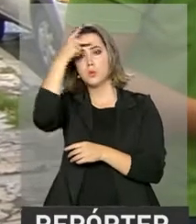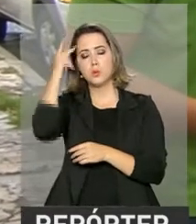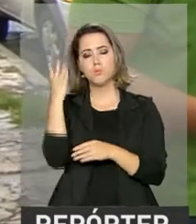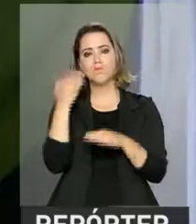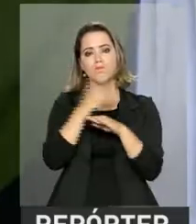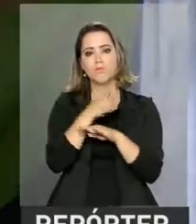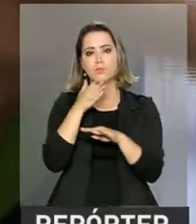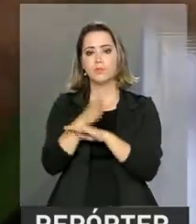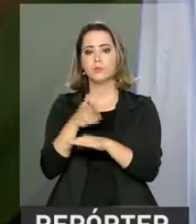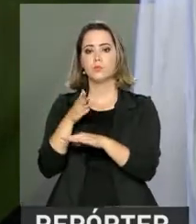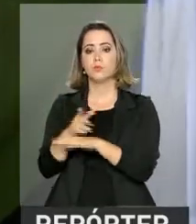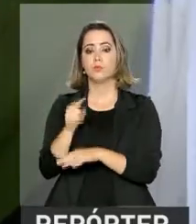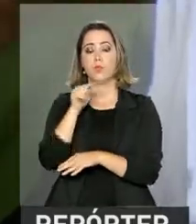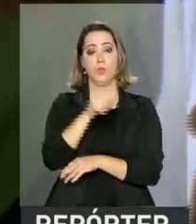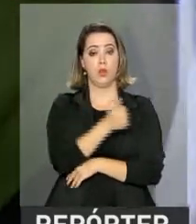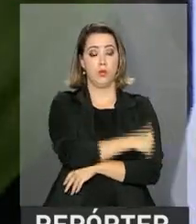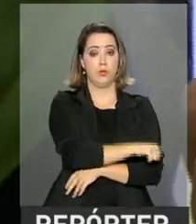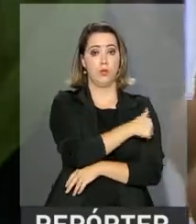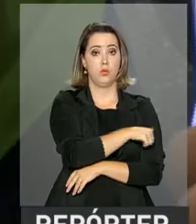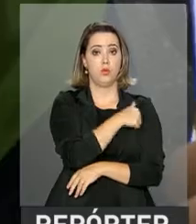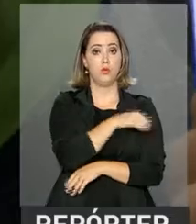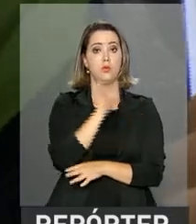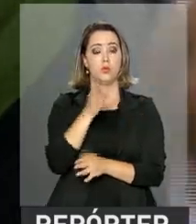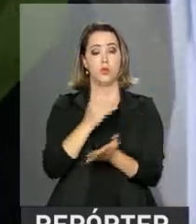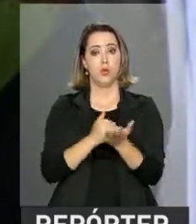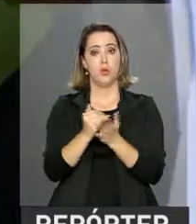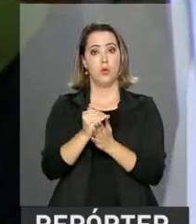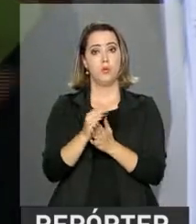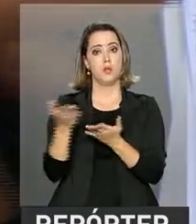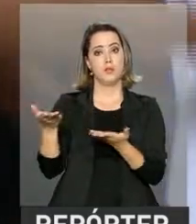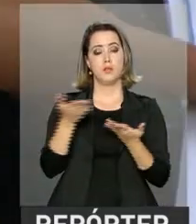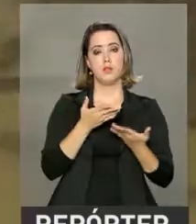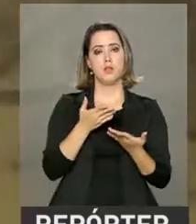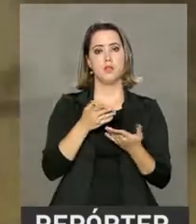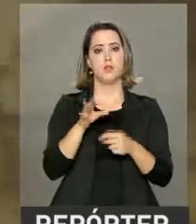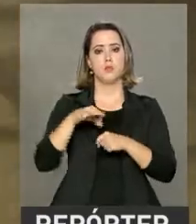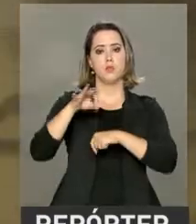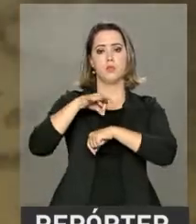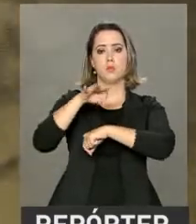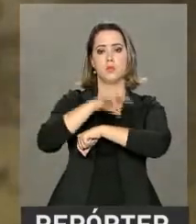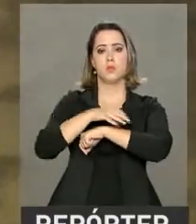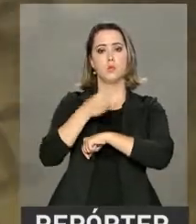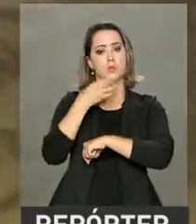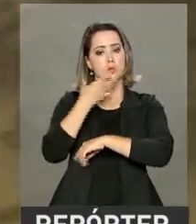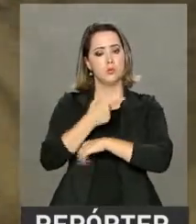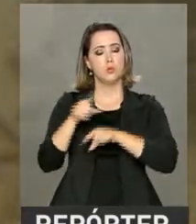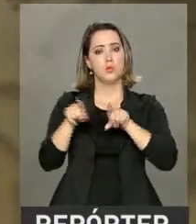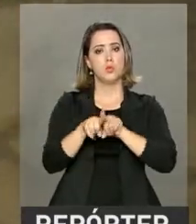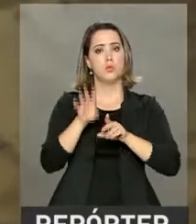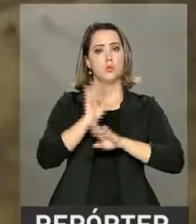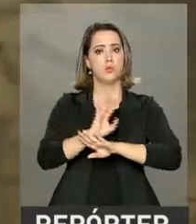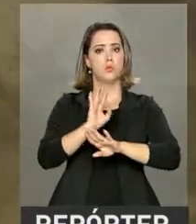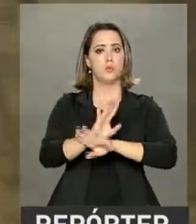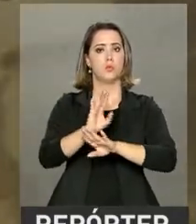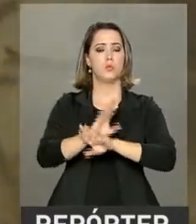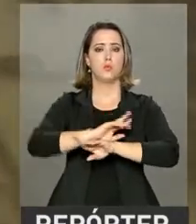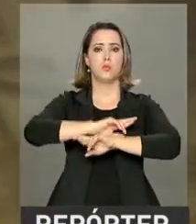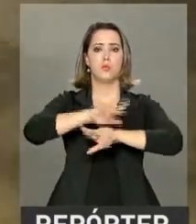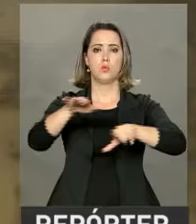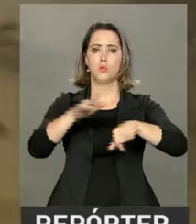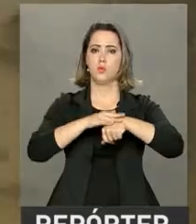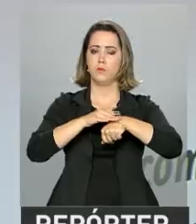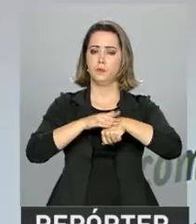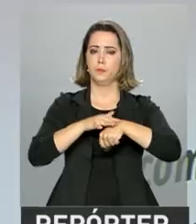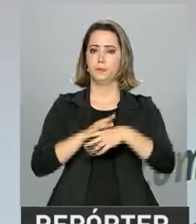essa missão. Niterói, no Rio de Janeiro, já começa a receber os mosquitos do bem, verdadeiros aliados contra a dengue, chikungunya